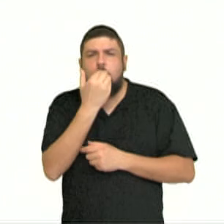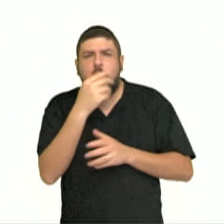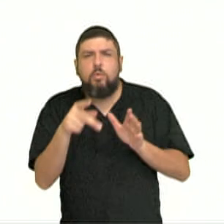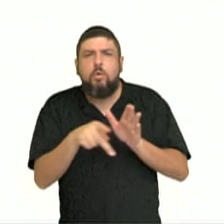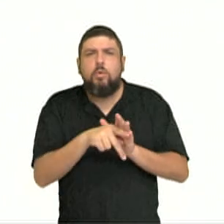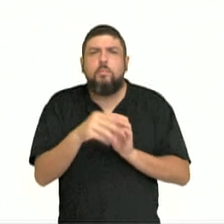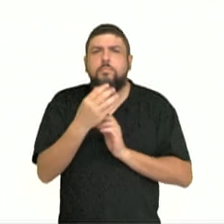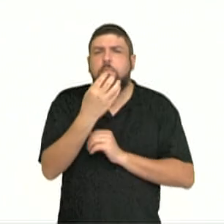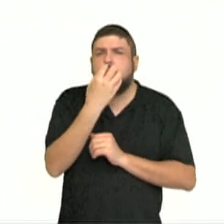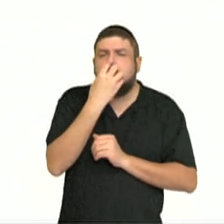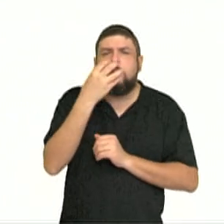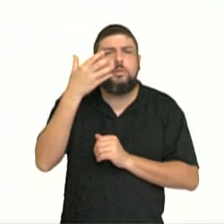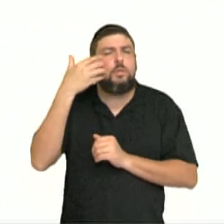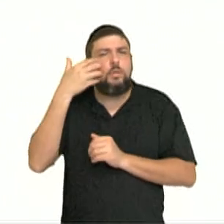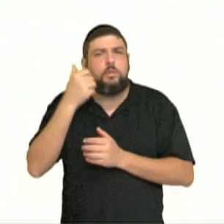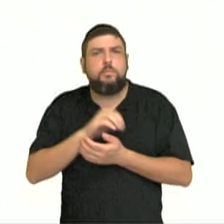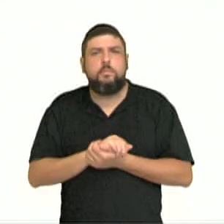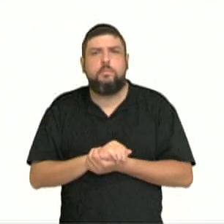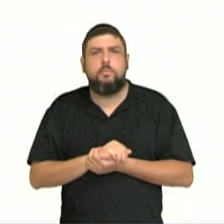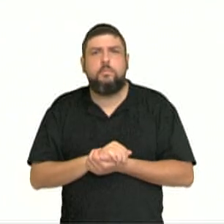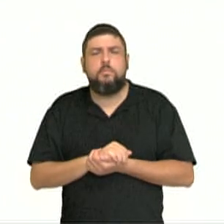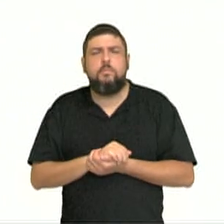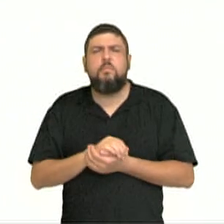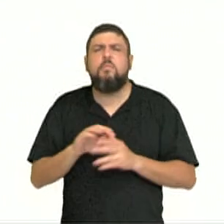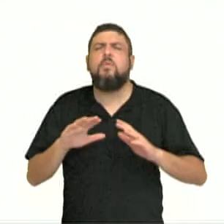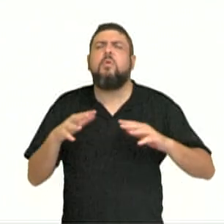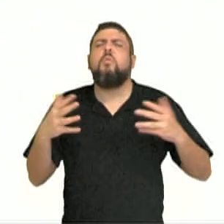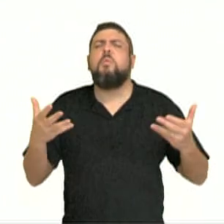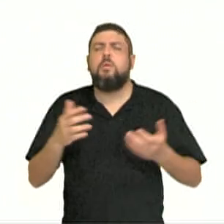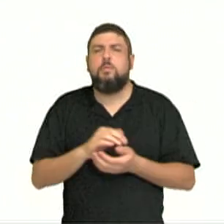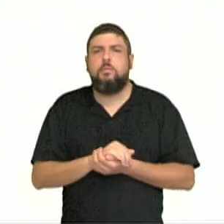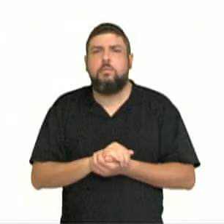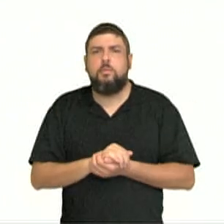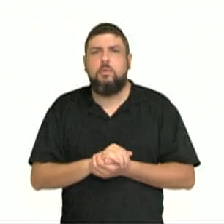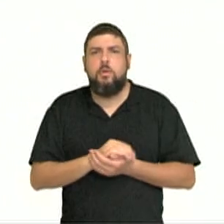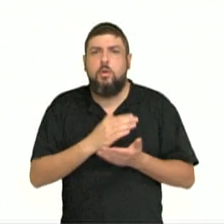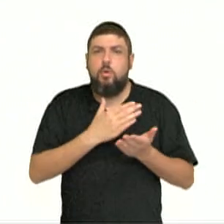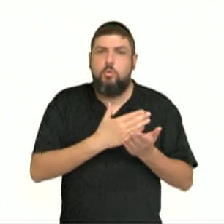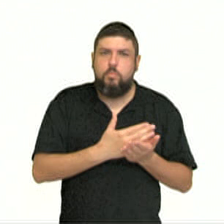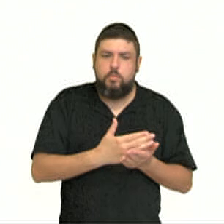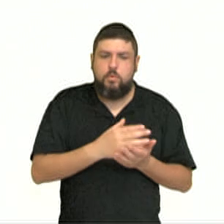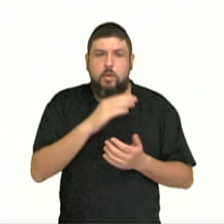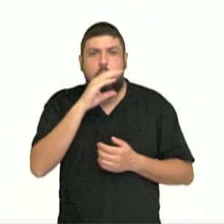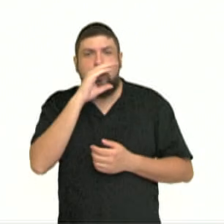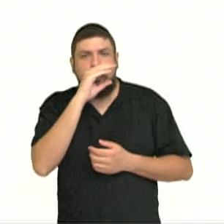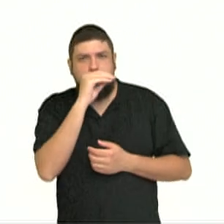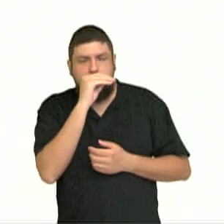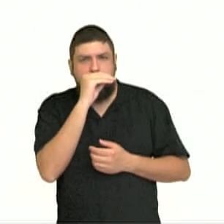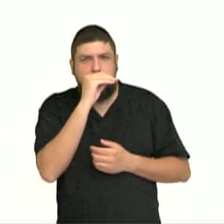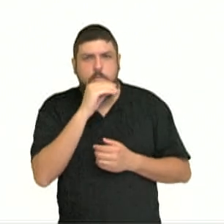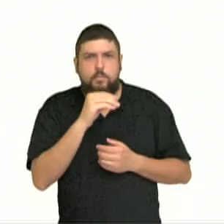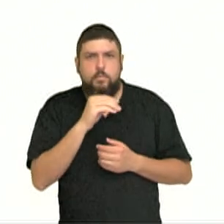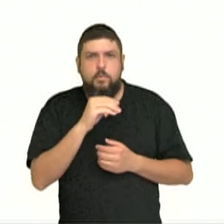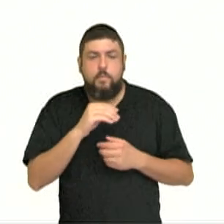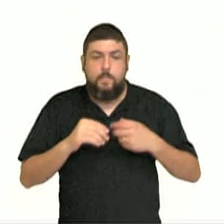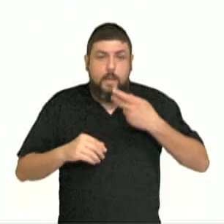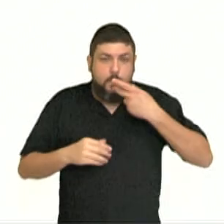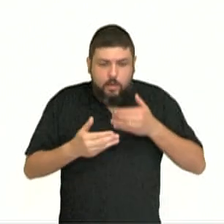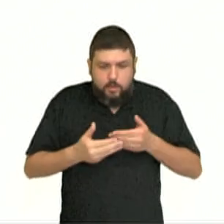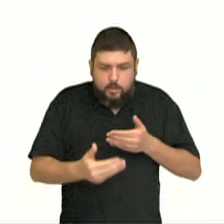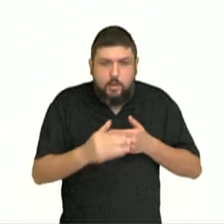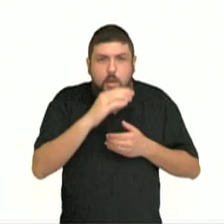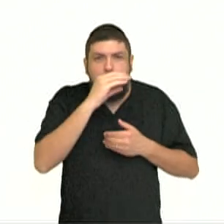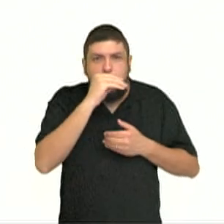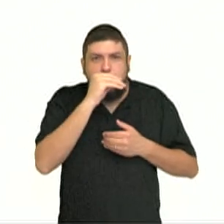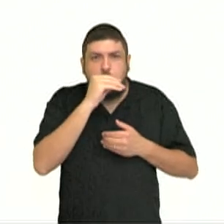isso aconteceu? Né? A primeira etapa aconteceu nesse sábado 10, né? Isso em relação a quando? Aquele